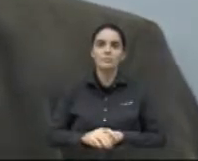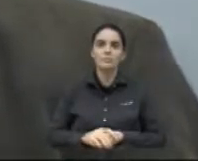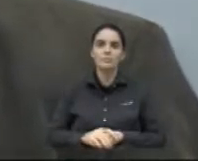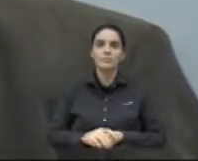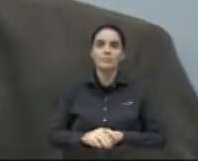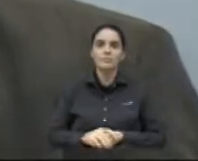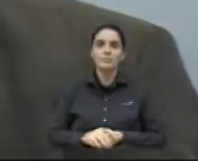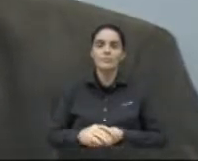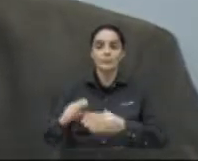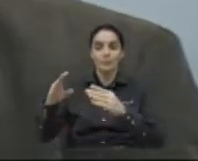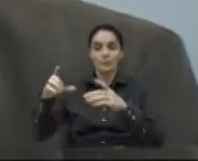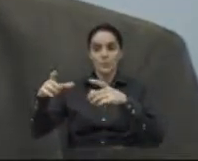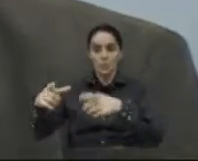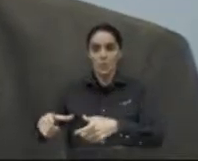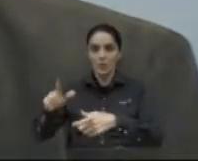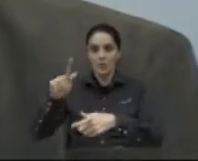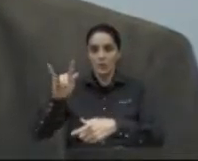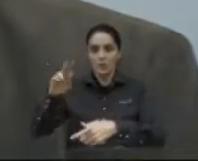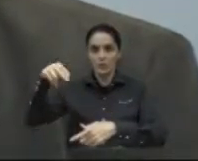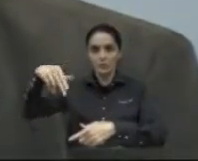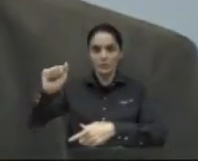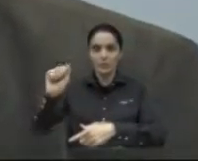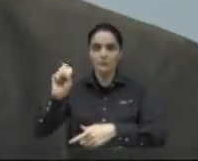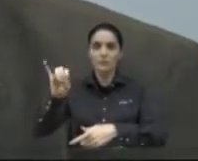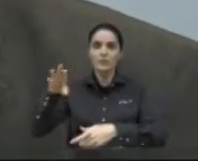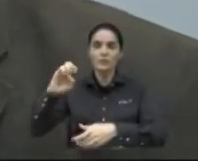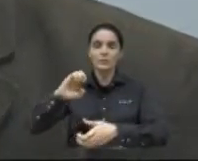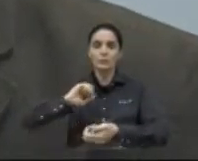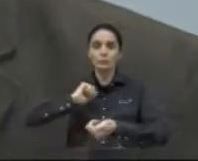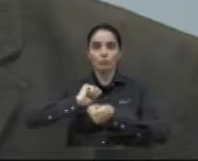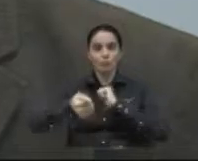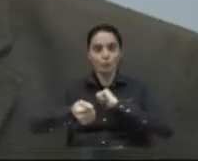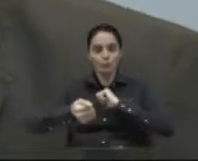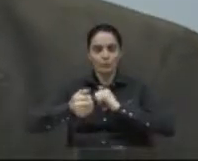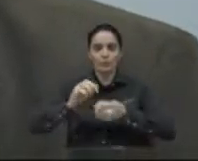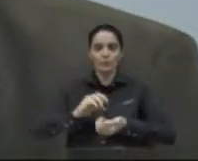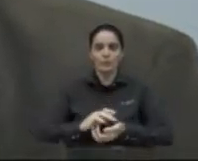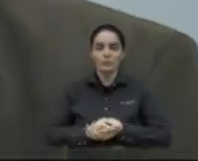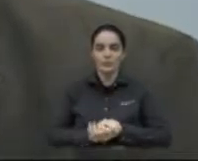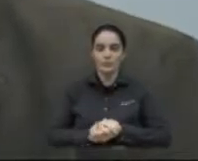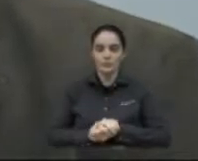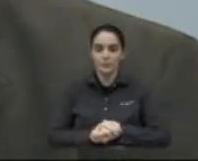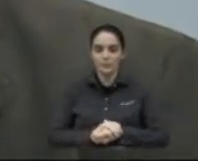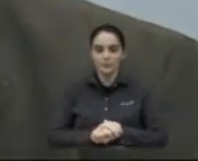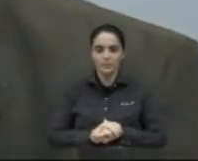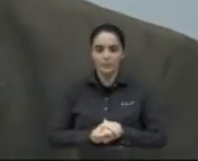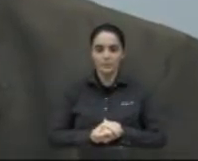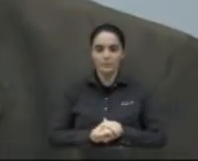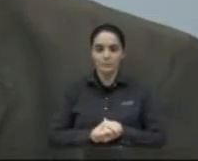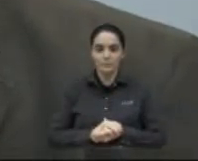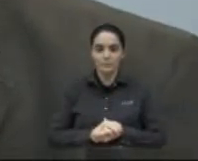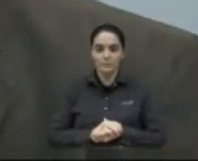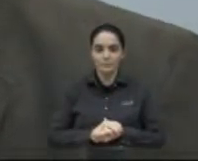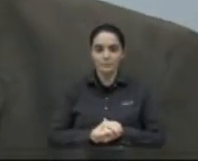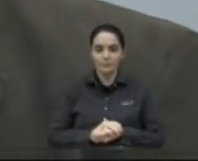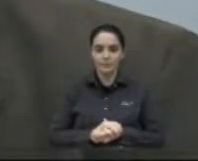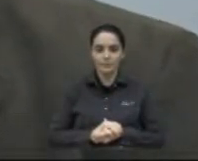Eulália. A gente conseguiu indicar para que desse o nome daquele ginásio a um esportista e um